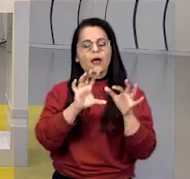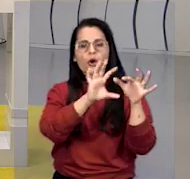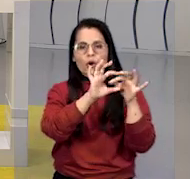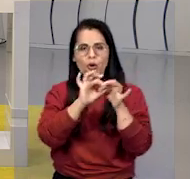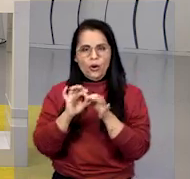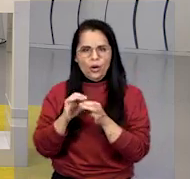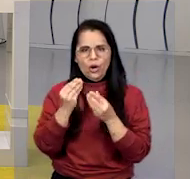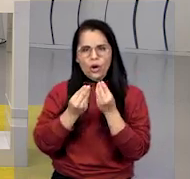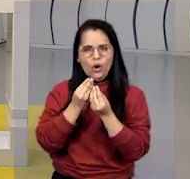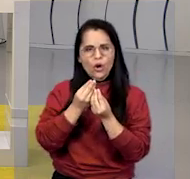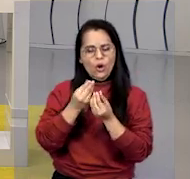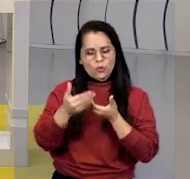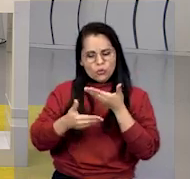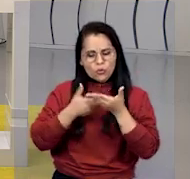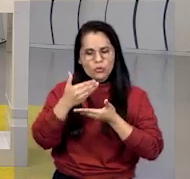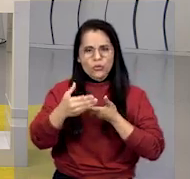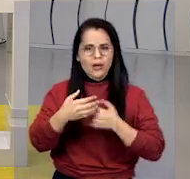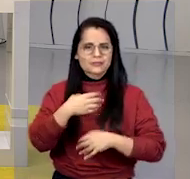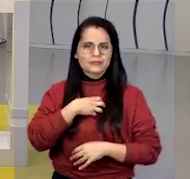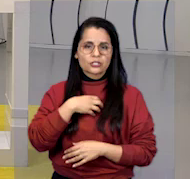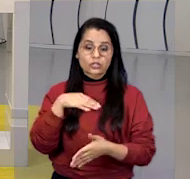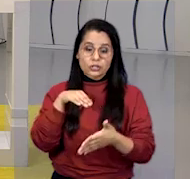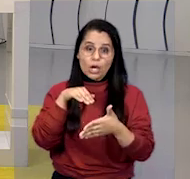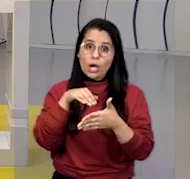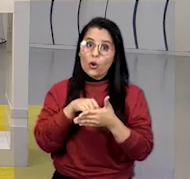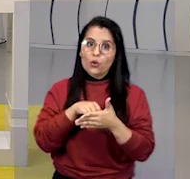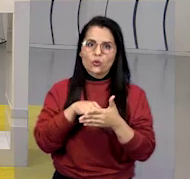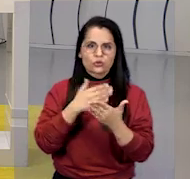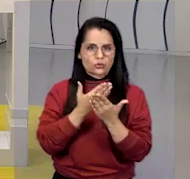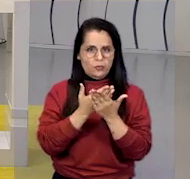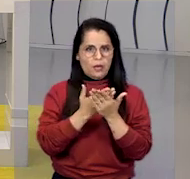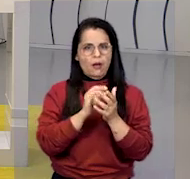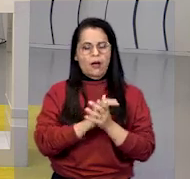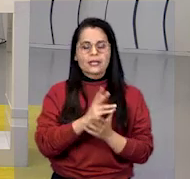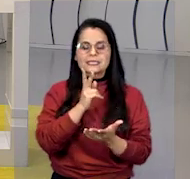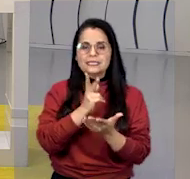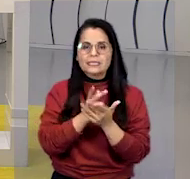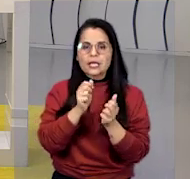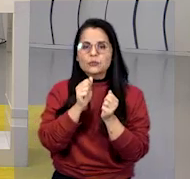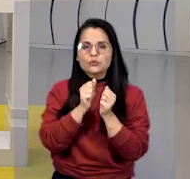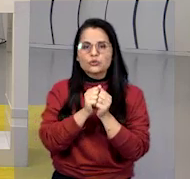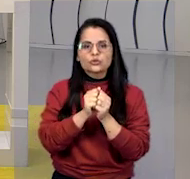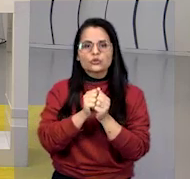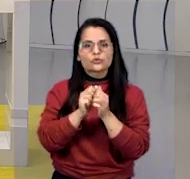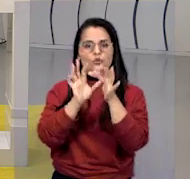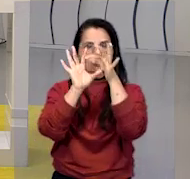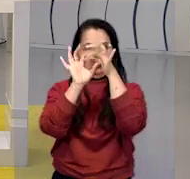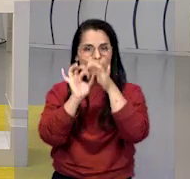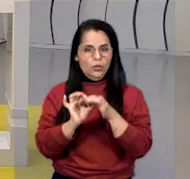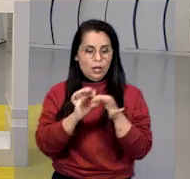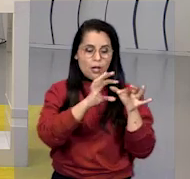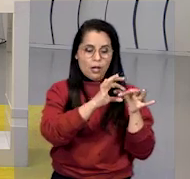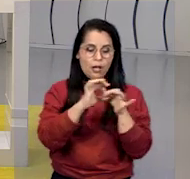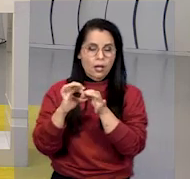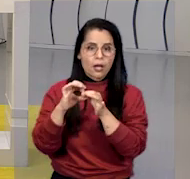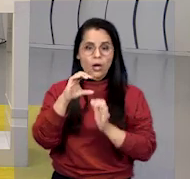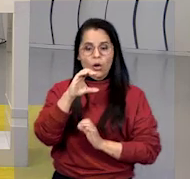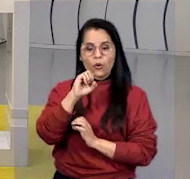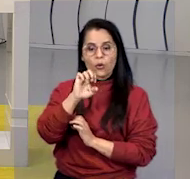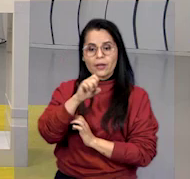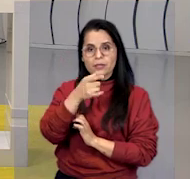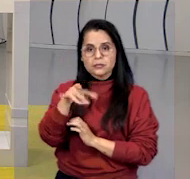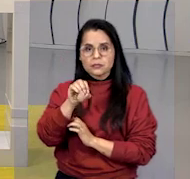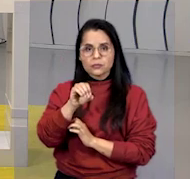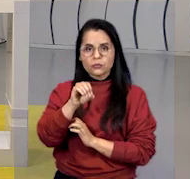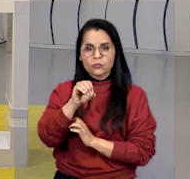construção de sentido, a nossa última aula. Coesão e coerência caminham sempre juntas, porque elas vão sustentar o seu